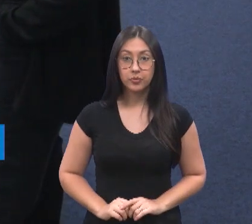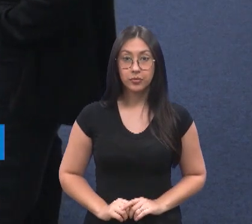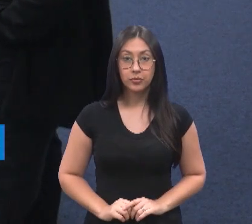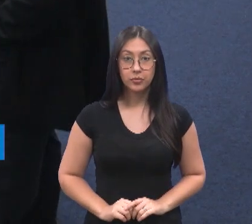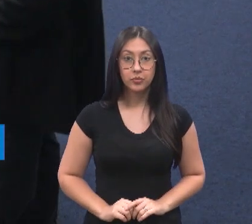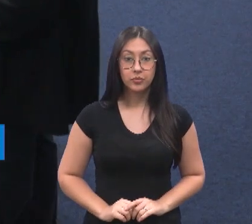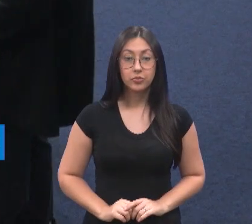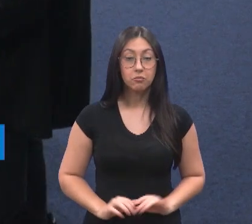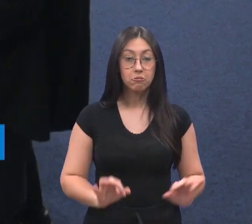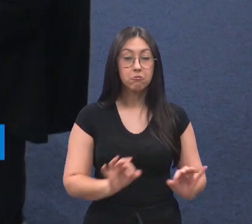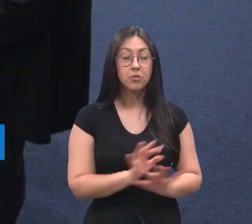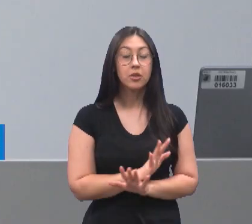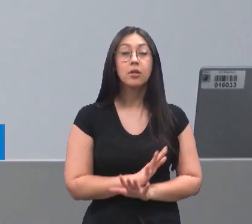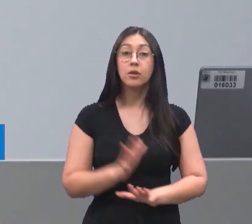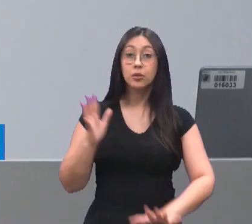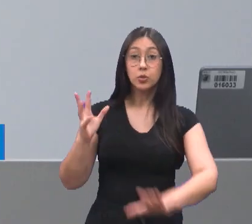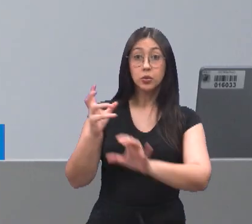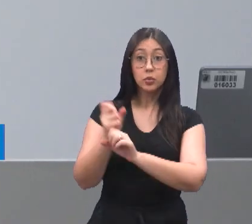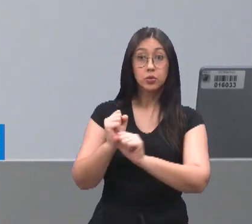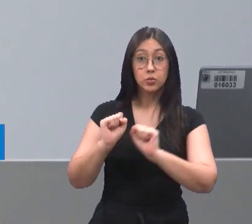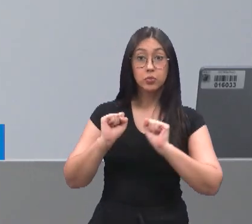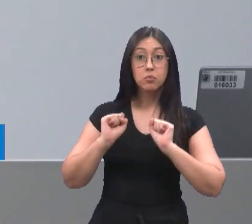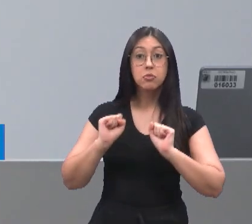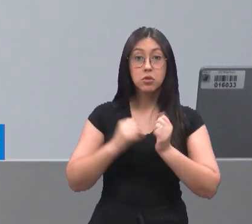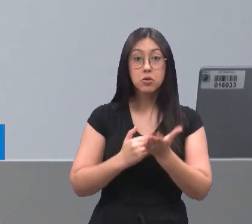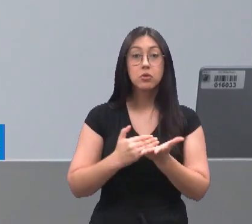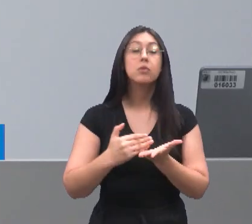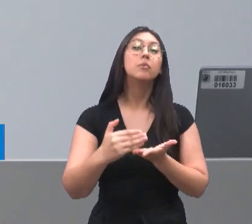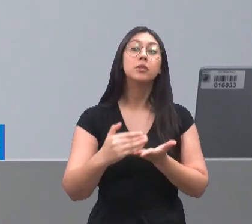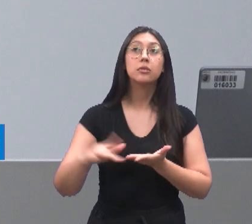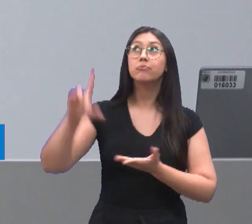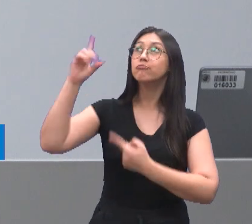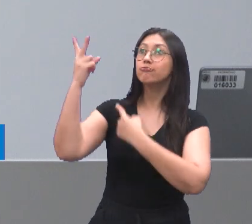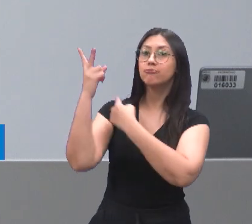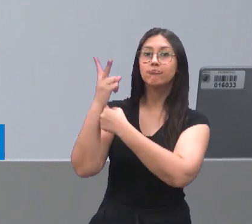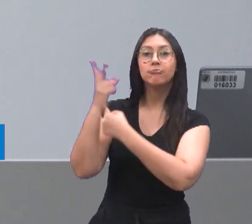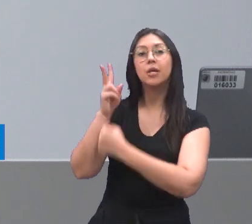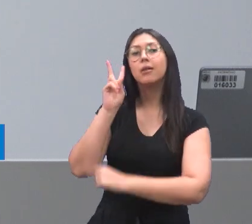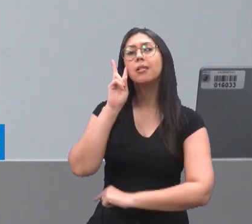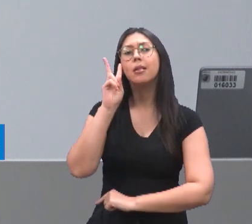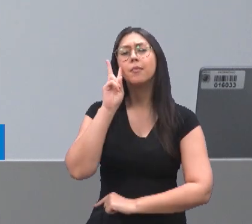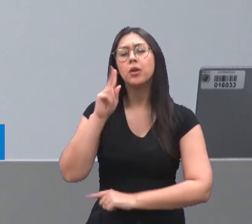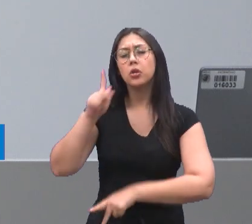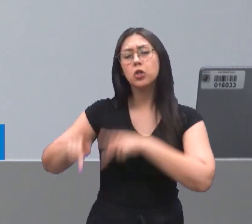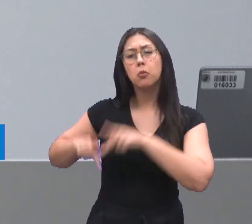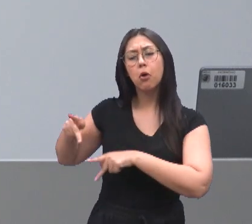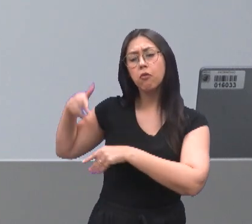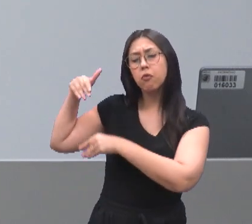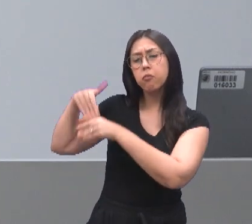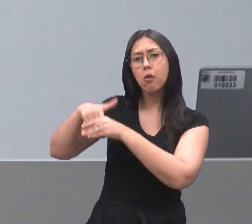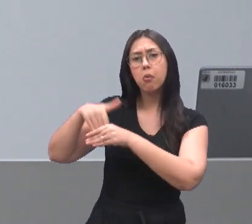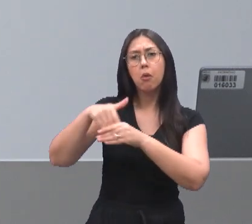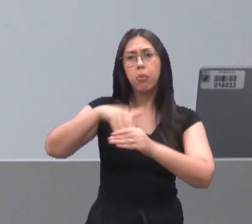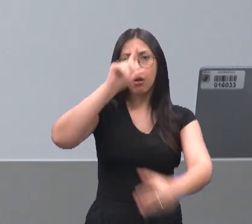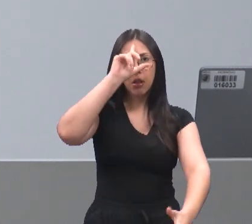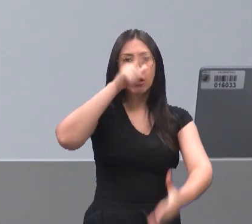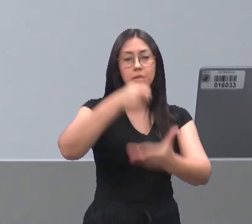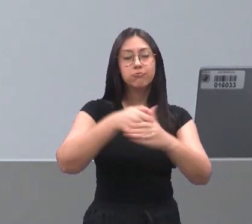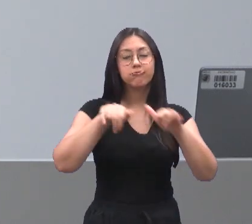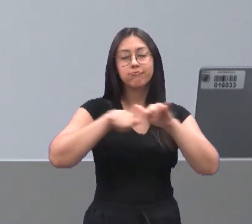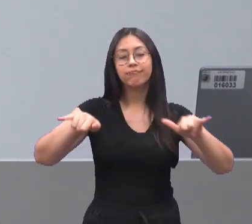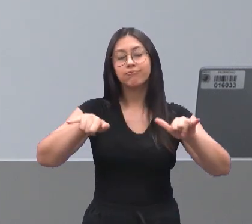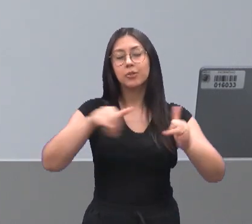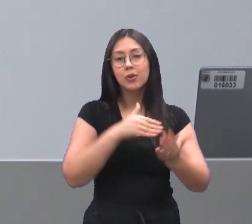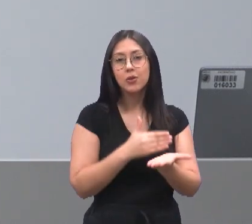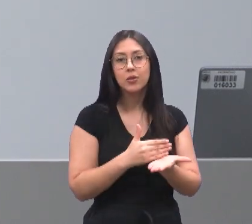São esses. Havendo o número legal, sobre a proteção de Deus, lembrando que todo poder emana do povo, declara aberta